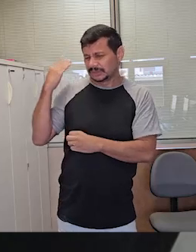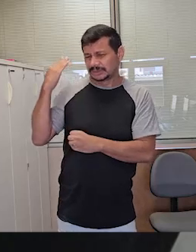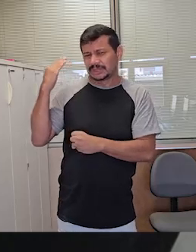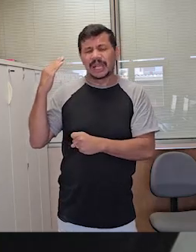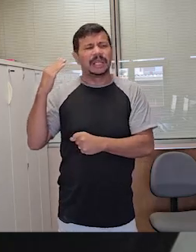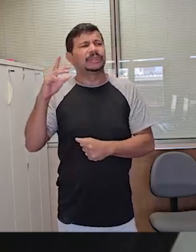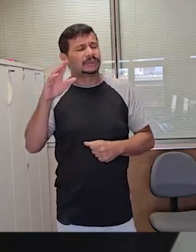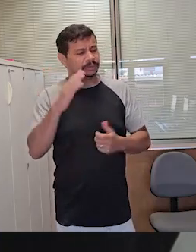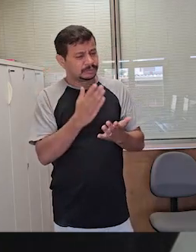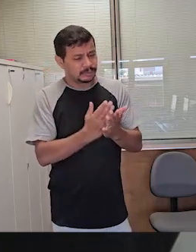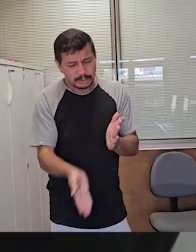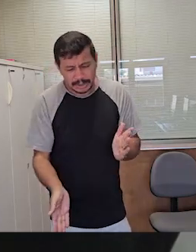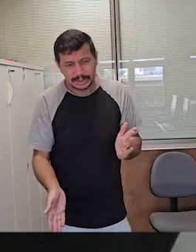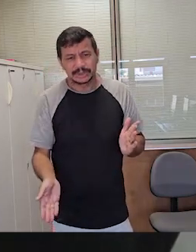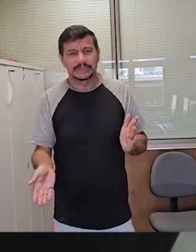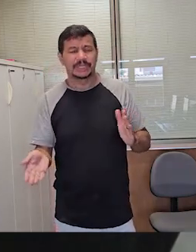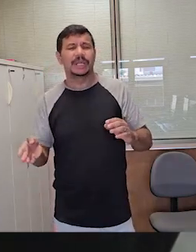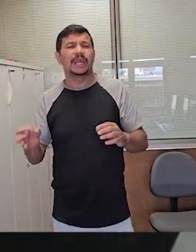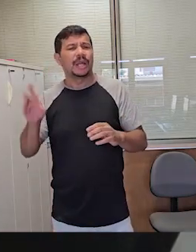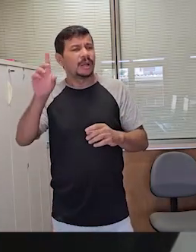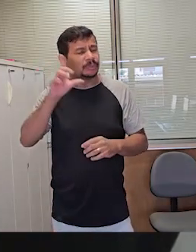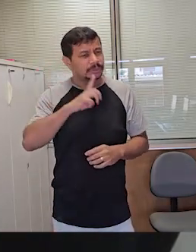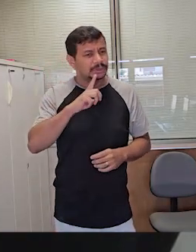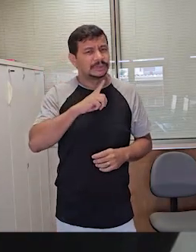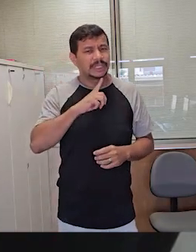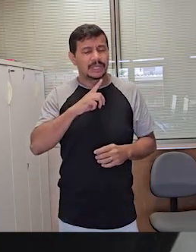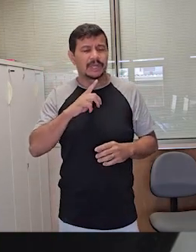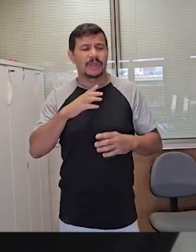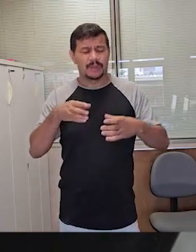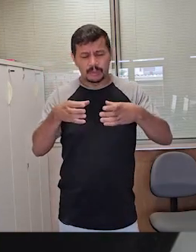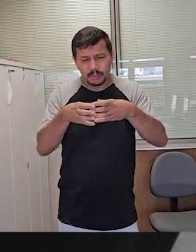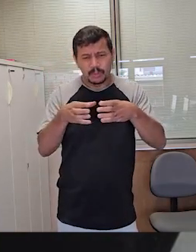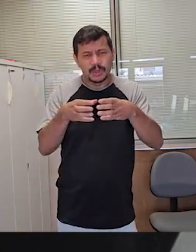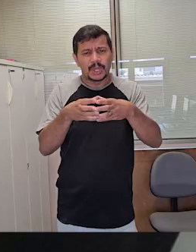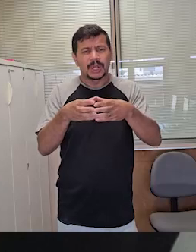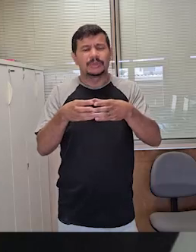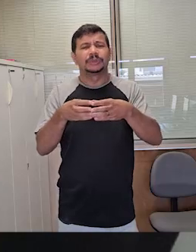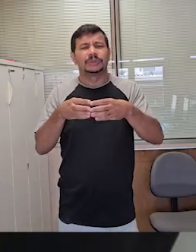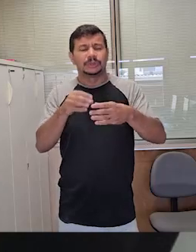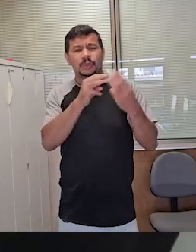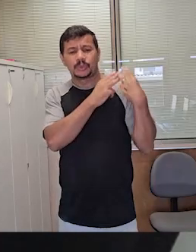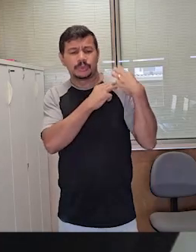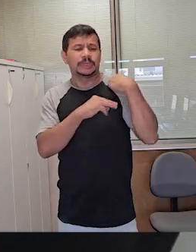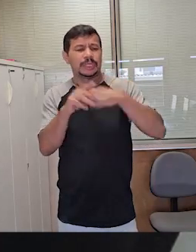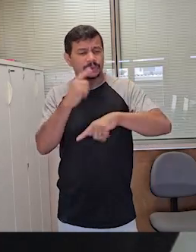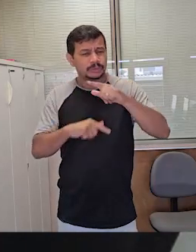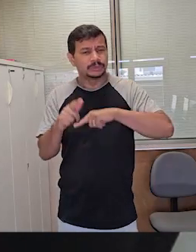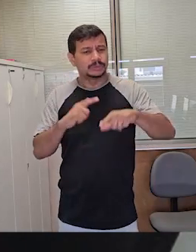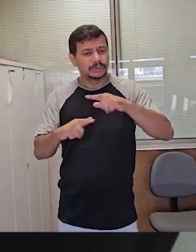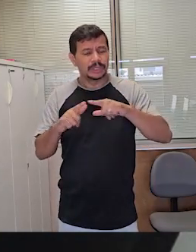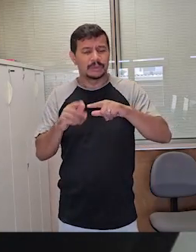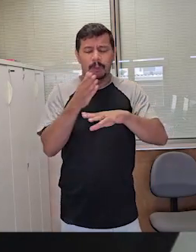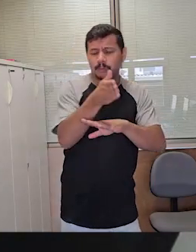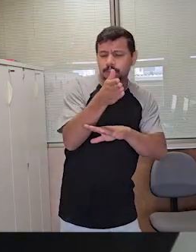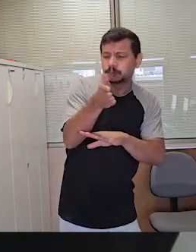uma atuação muito brava, perdemos, né, uma atuação muito grande que havia no passado do Ministério do Trabalho e Emprego, para poder fazer